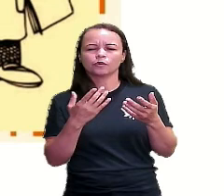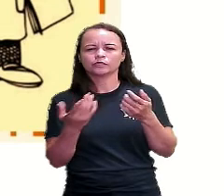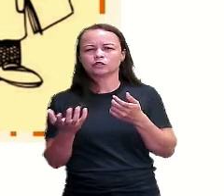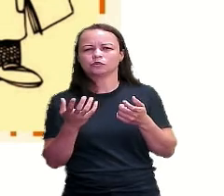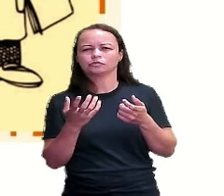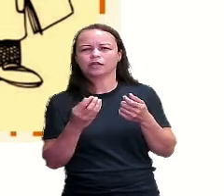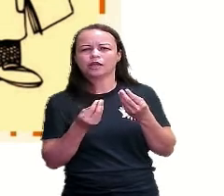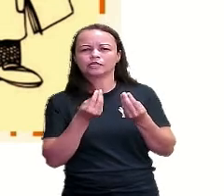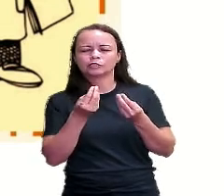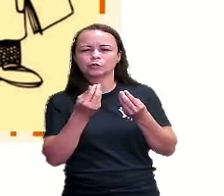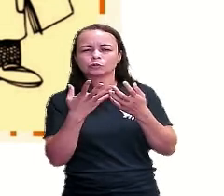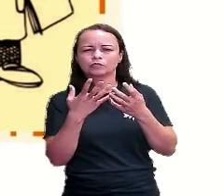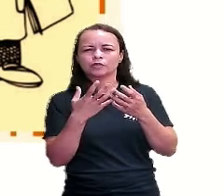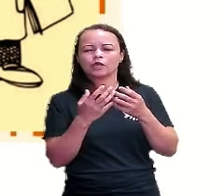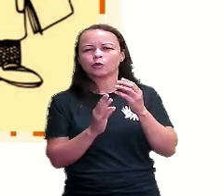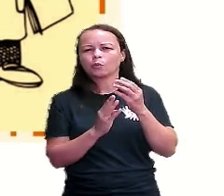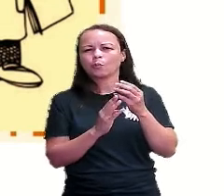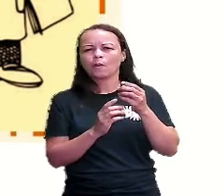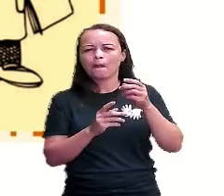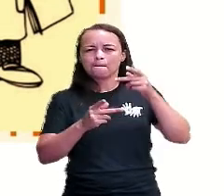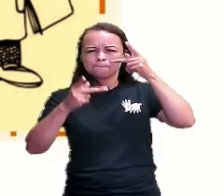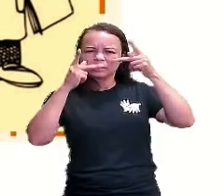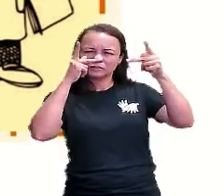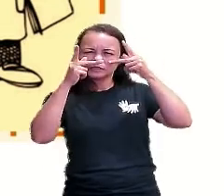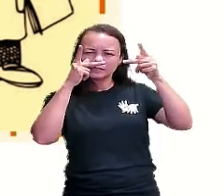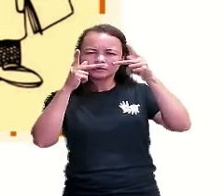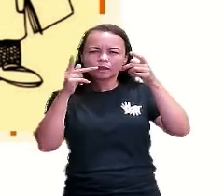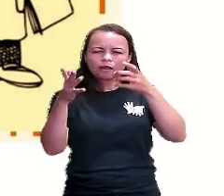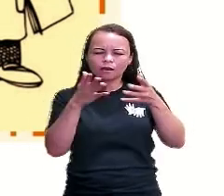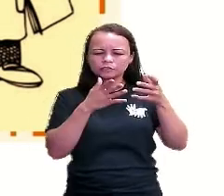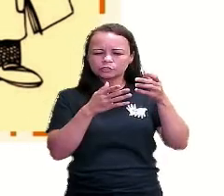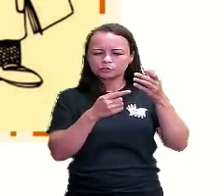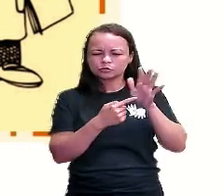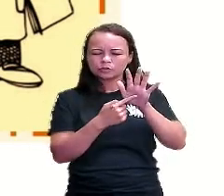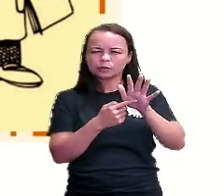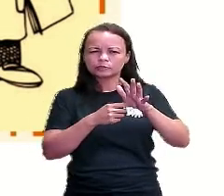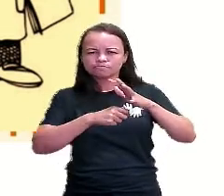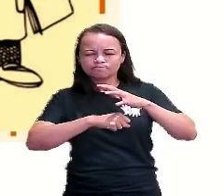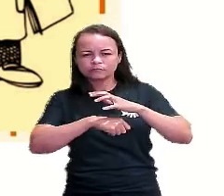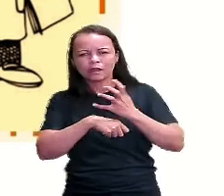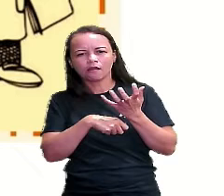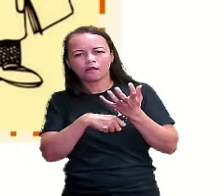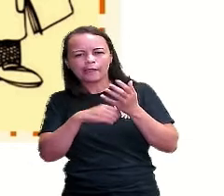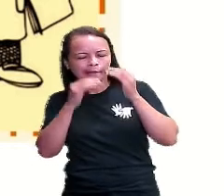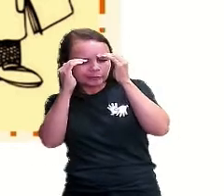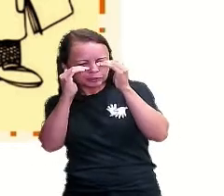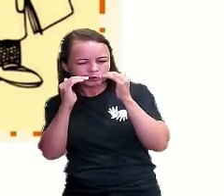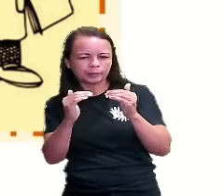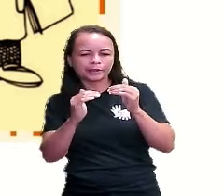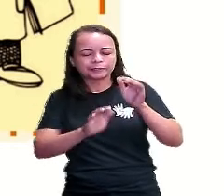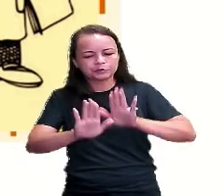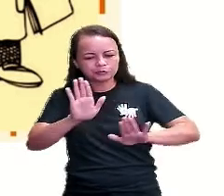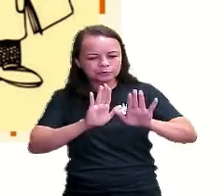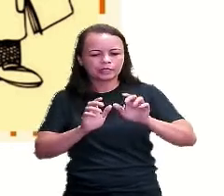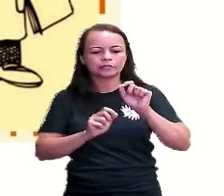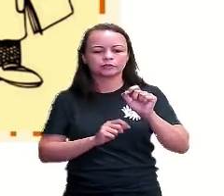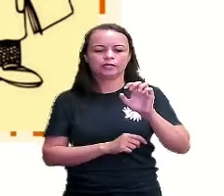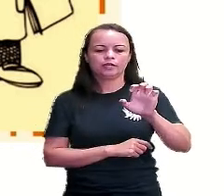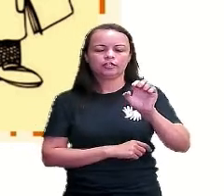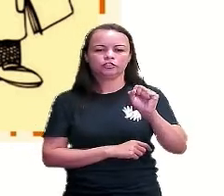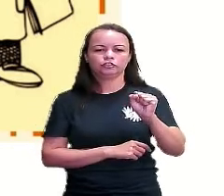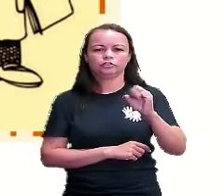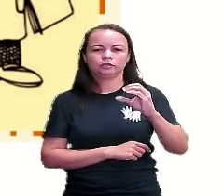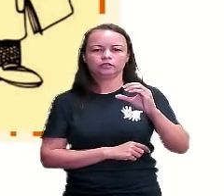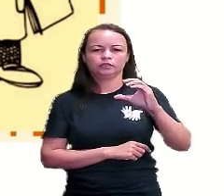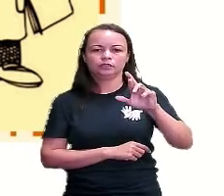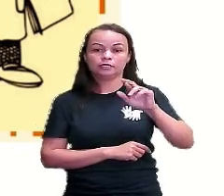neuropsiquiátricas que merecem todo o nosso carinho, merecem todo o nosso respeito, merecem todo o nosso cuidado, que é a esquizofrenia, a